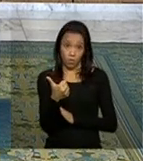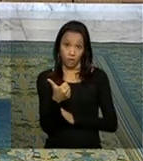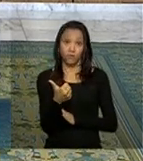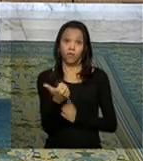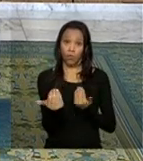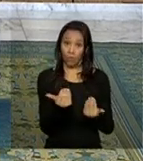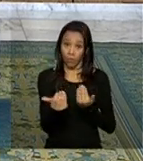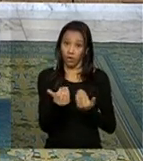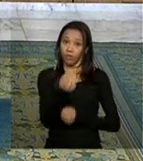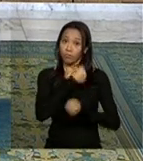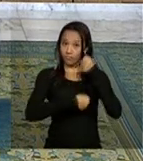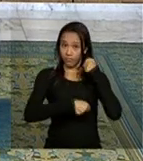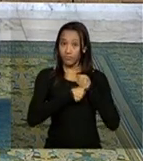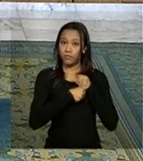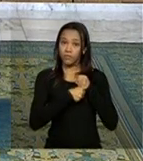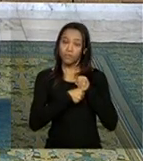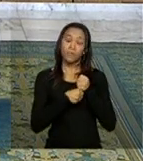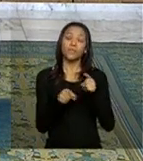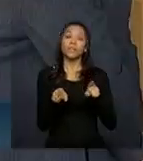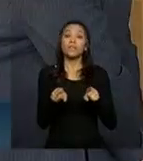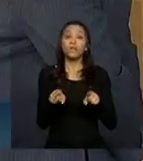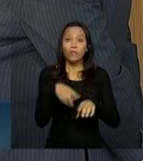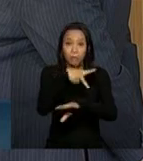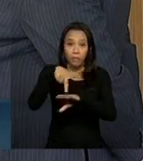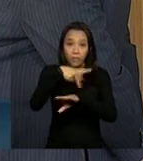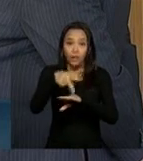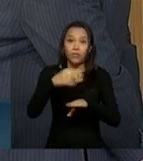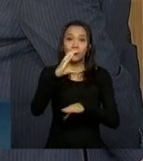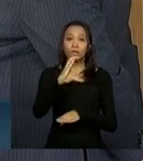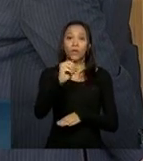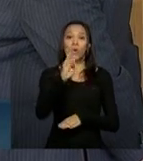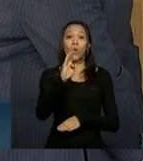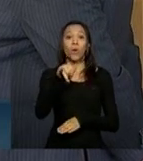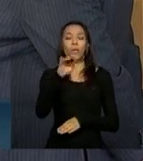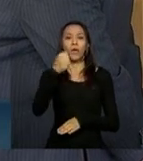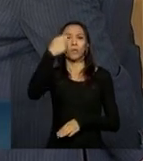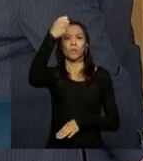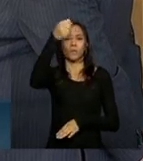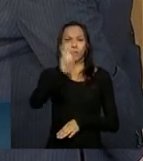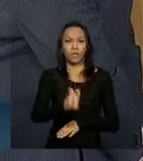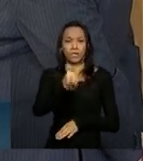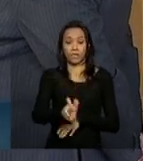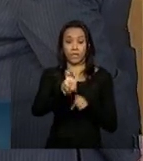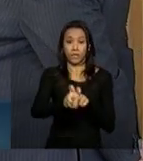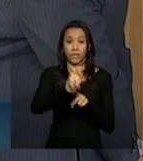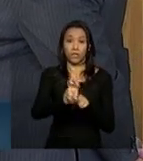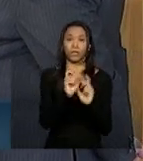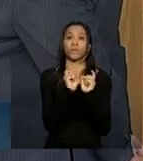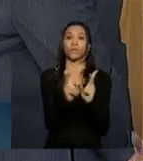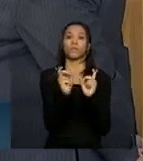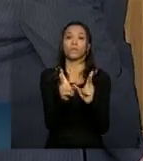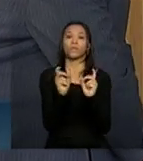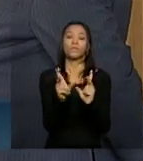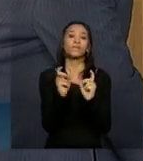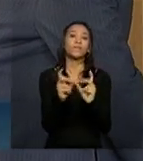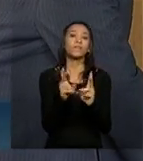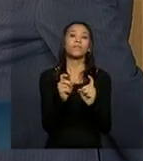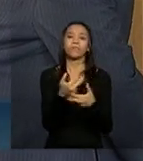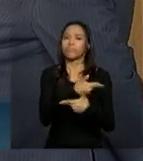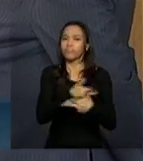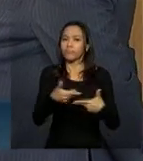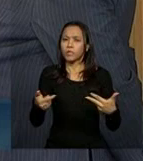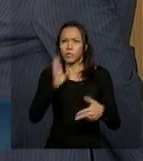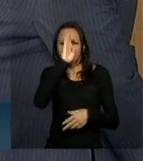anterior. E a Colômbia é o quinto maior parceiro comercial do Brasil na América do Sul. Os principais